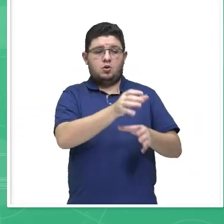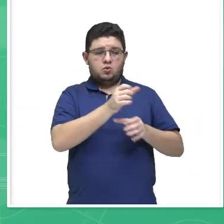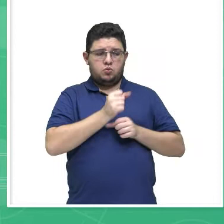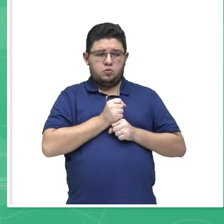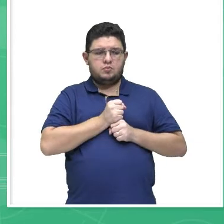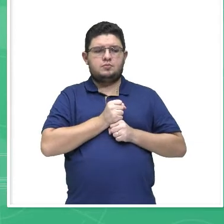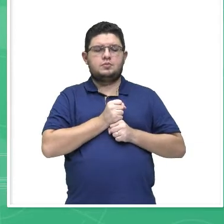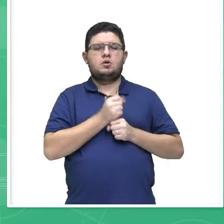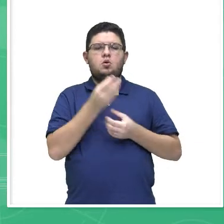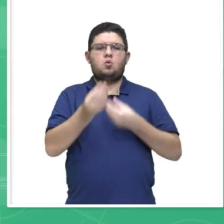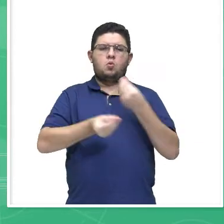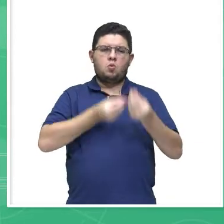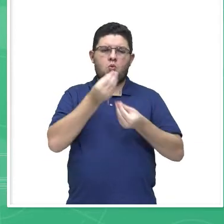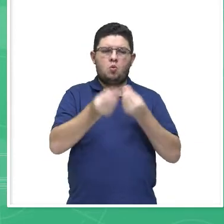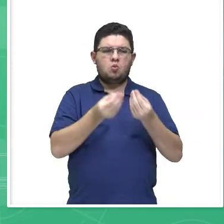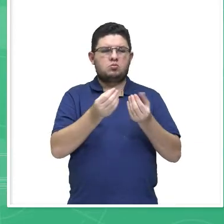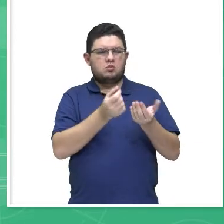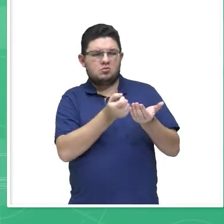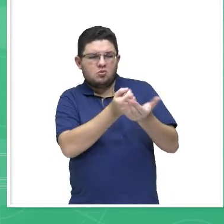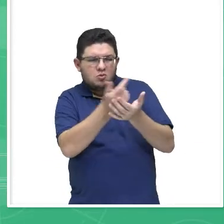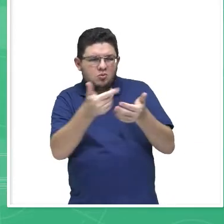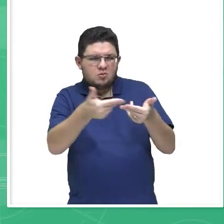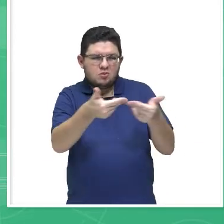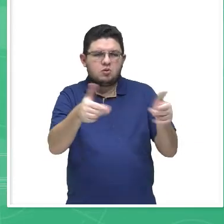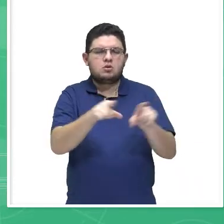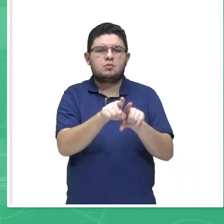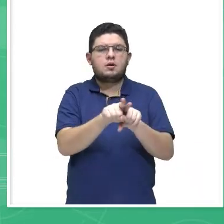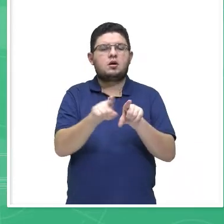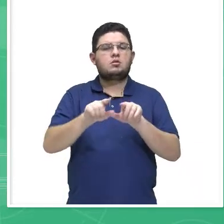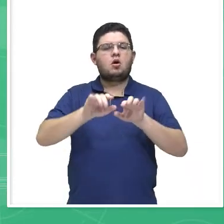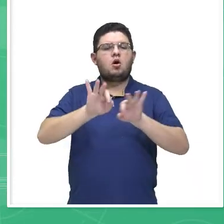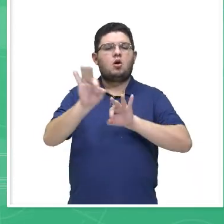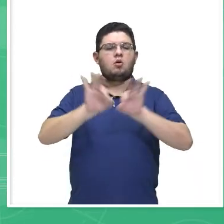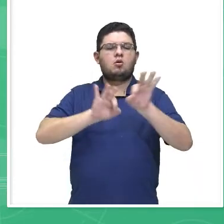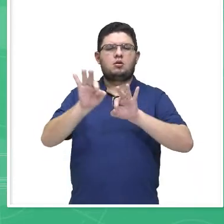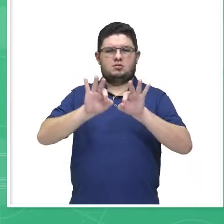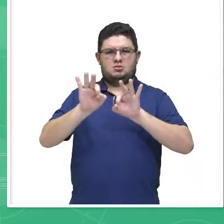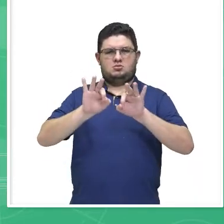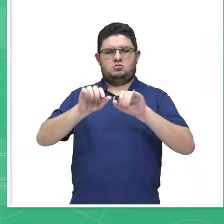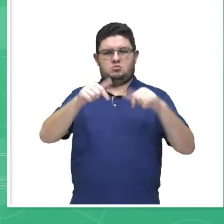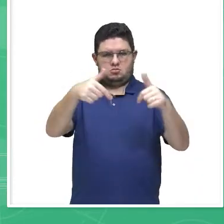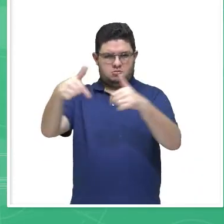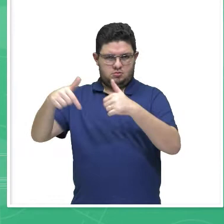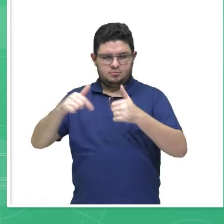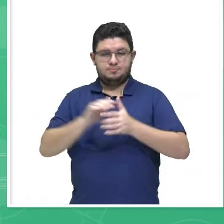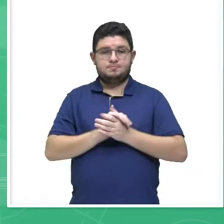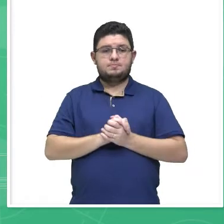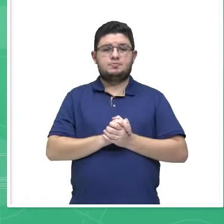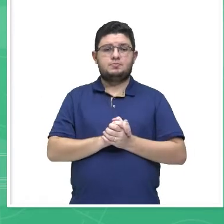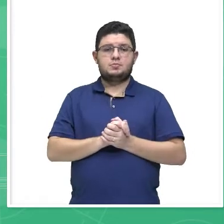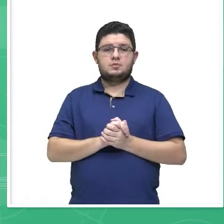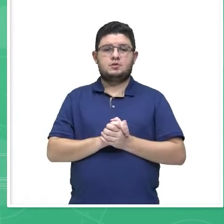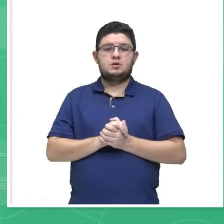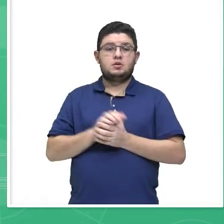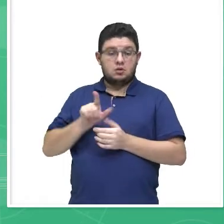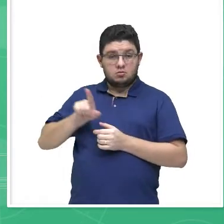É interessante e não é difícil também de entender. Em razão da divisão social do trabalho